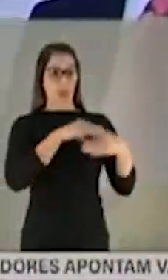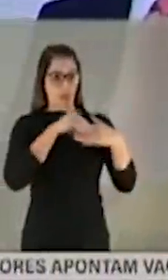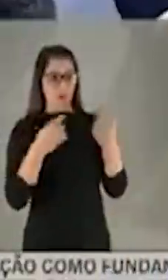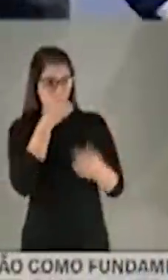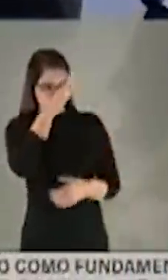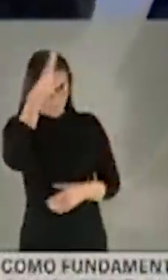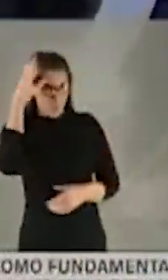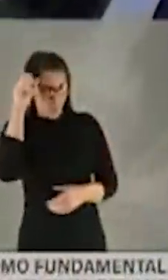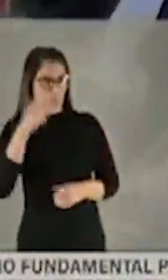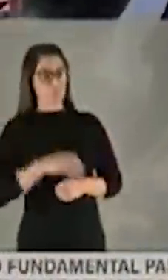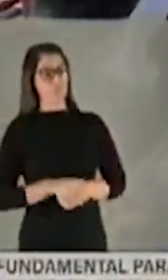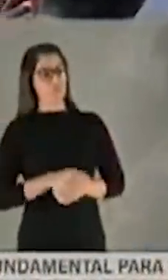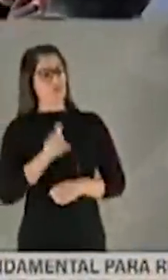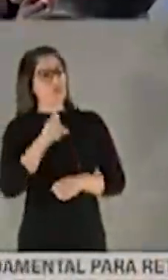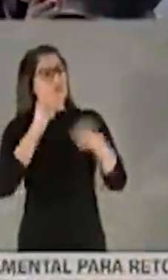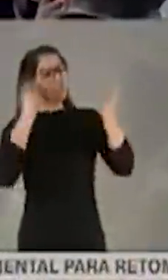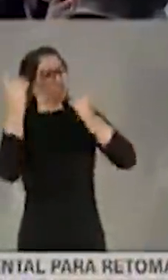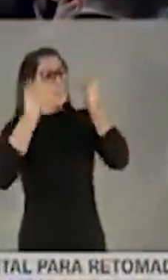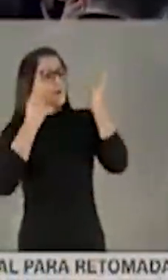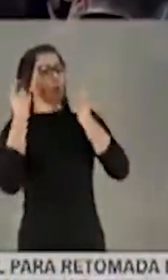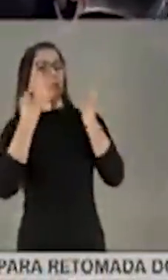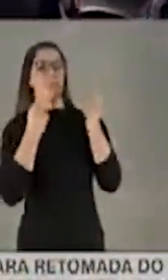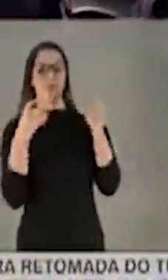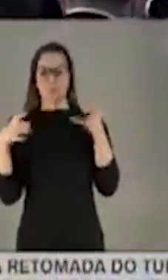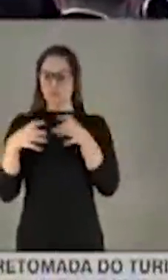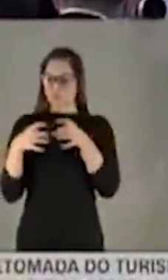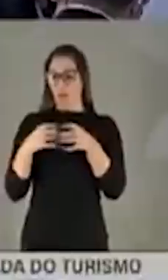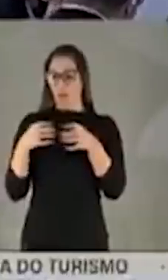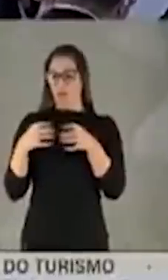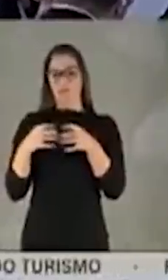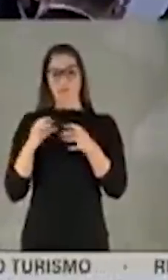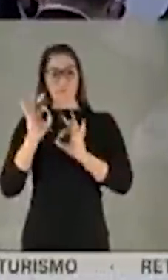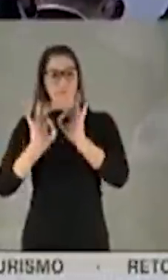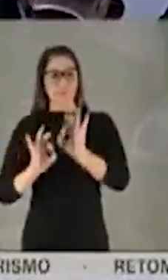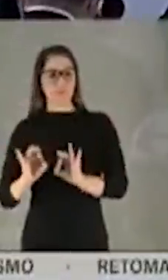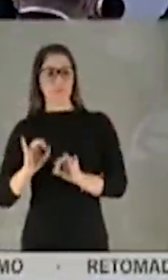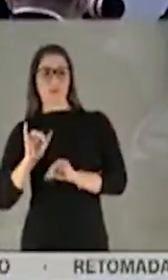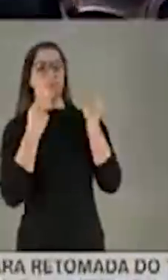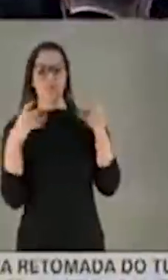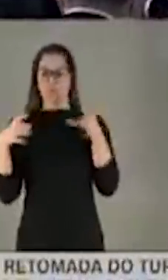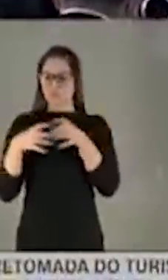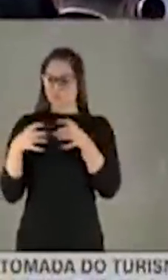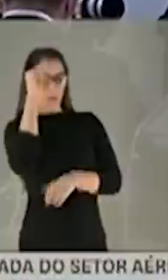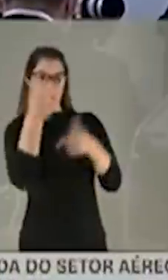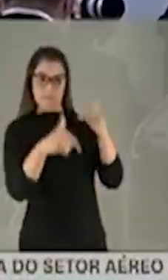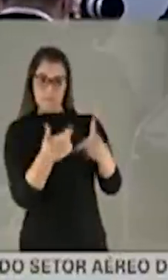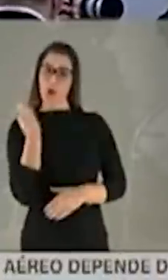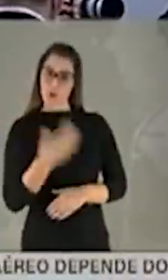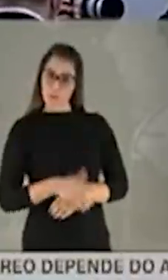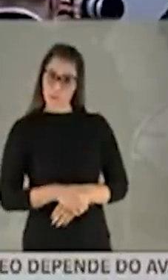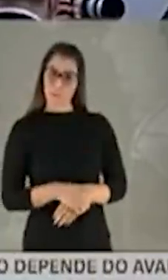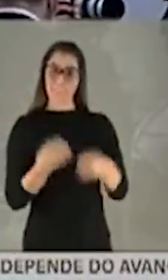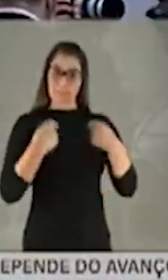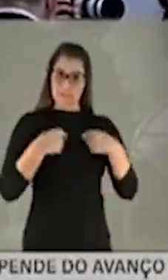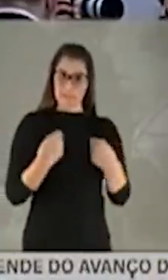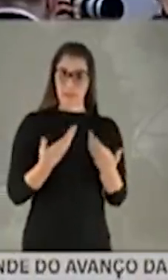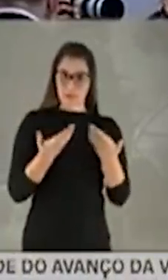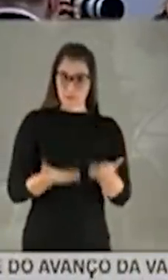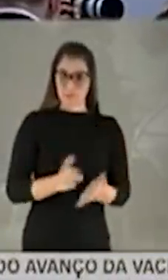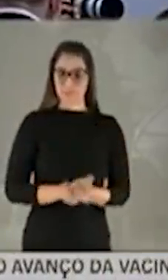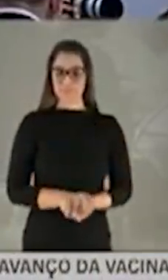morrendo lá. A senhora se preocupou de juntar um time, encher um avião, e botar gente pra atender um avião que estavam precisando?